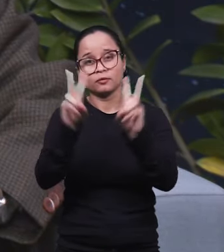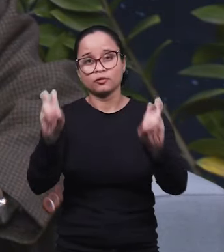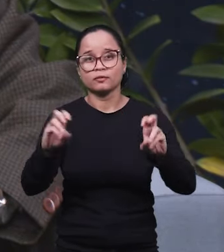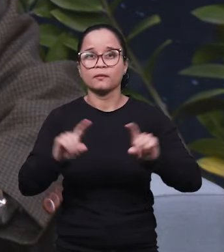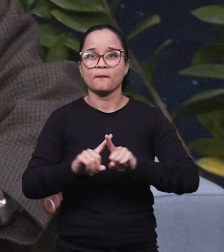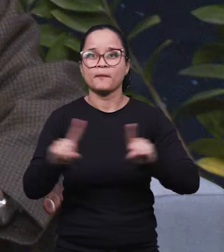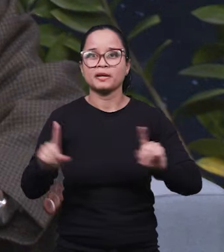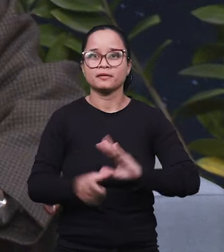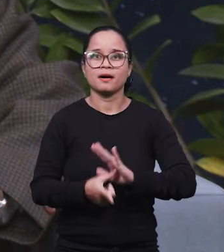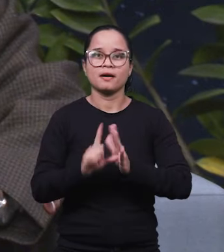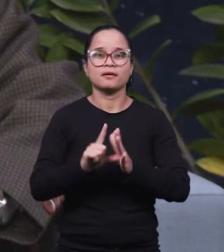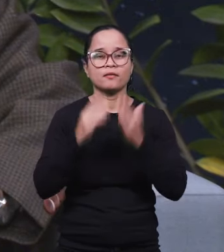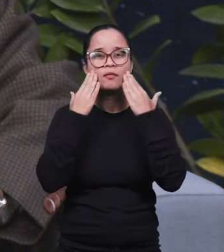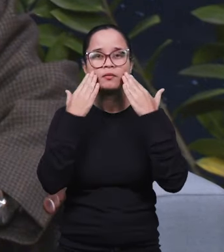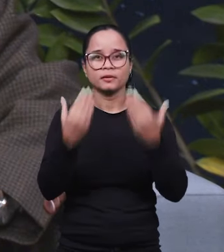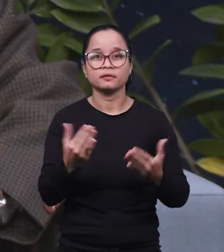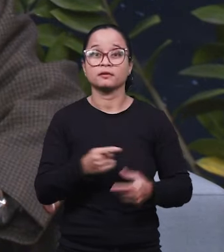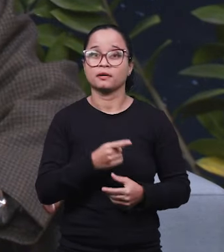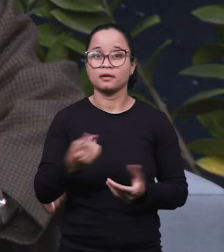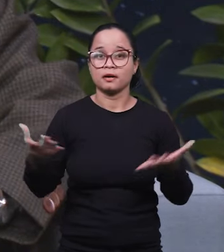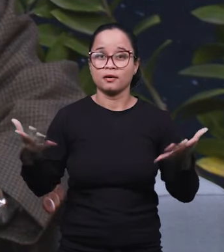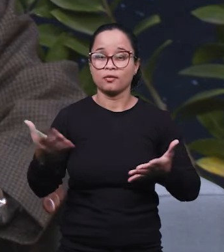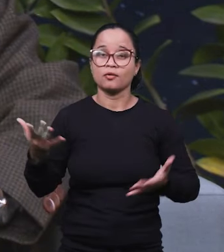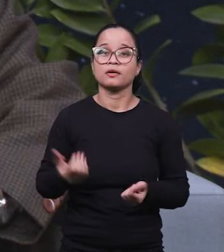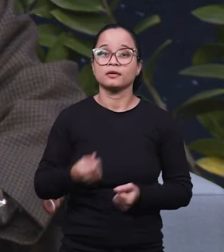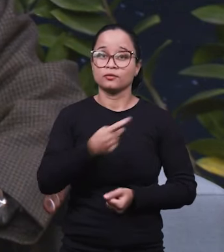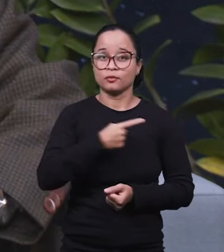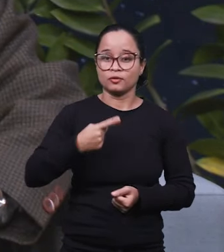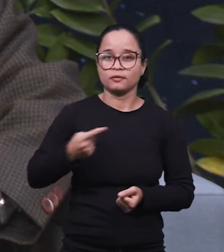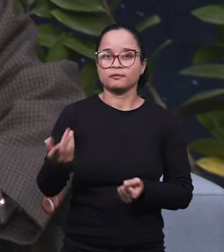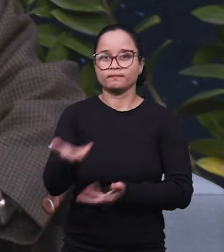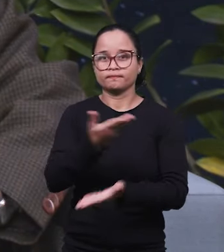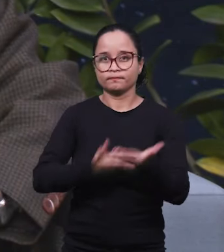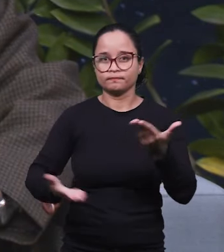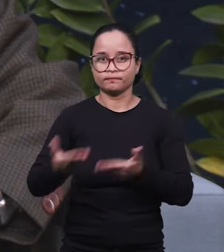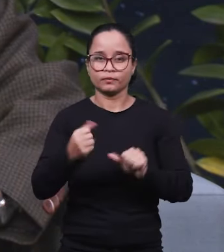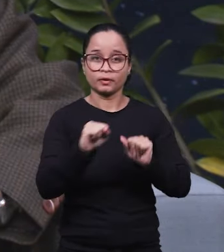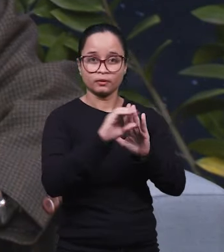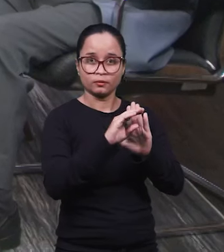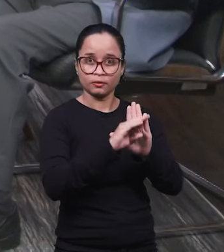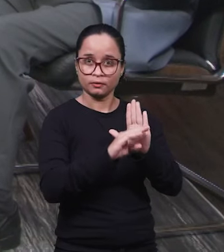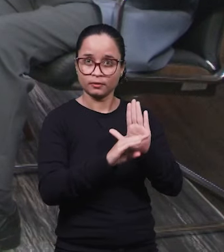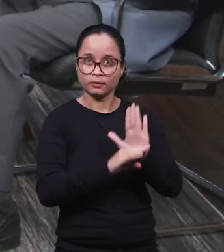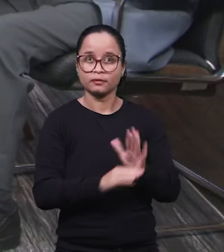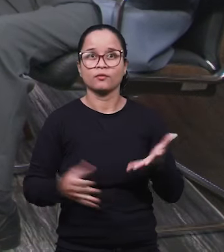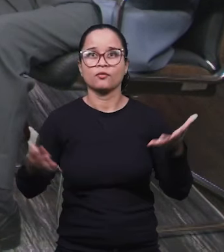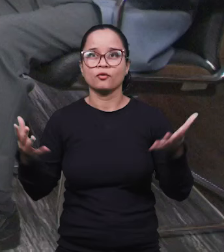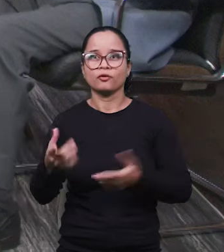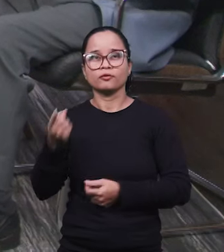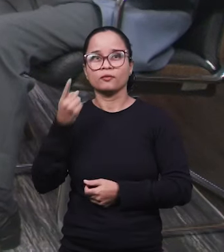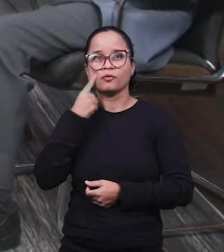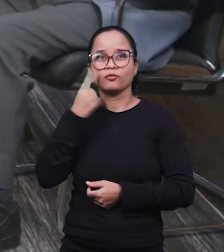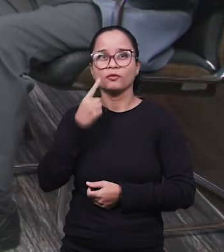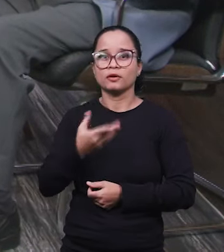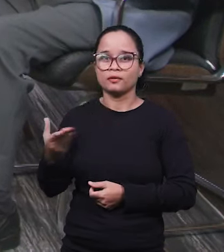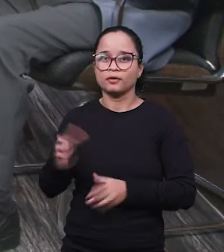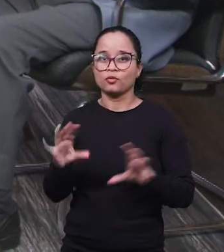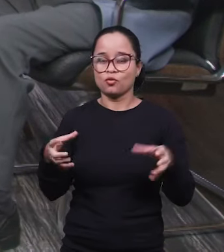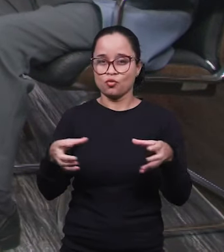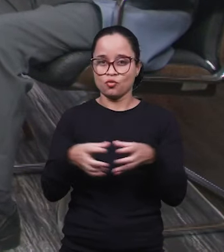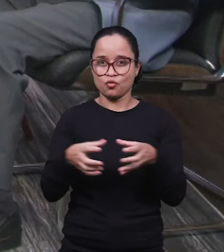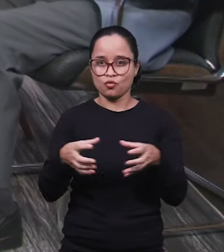quero apresentar aqui os nossos pastores que estão participando da nossa programação aqui hoje. Você já pode agora ver o grupo de pastores que